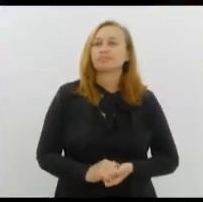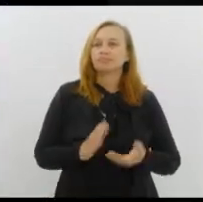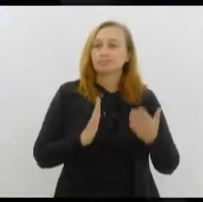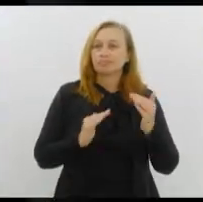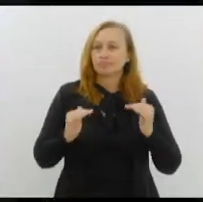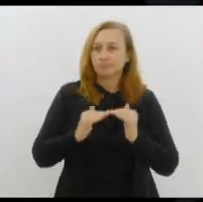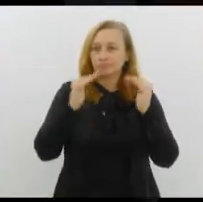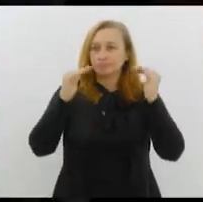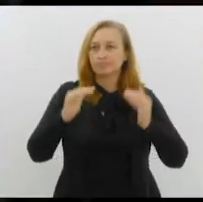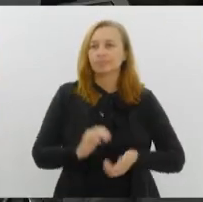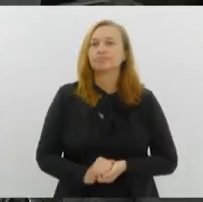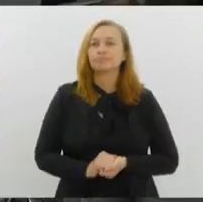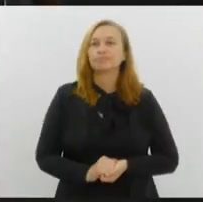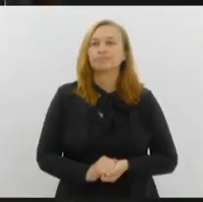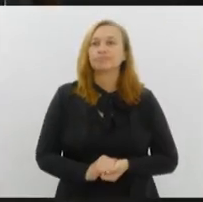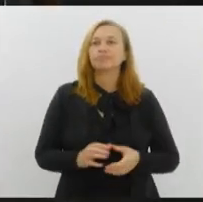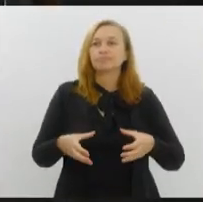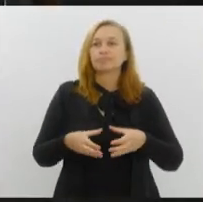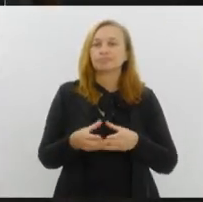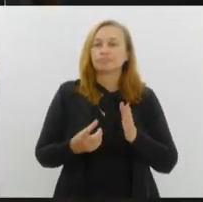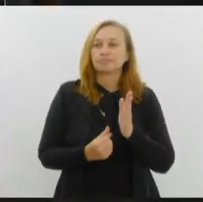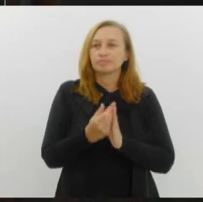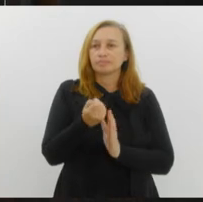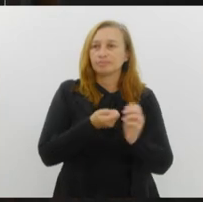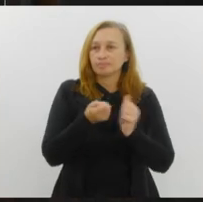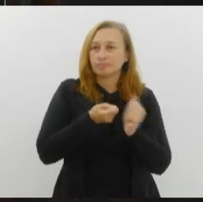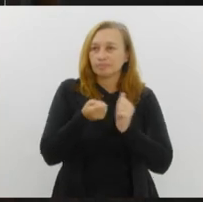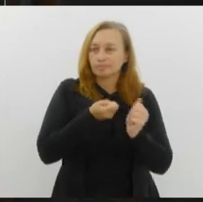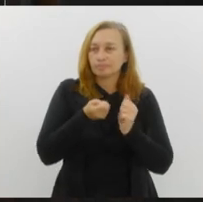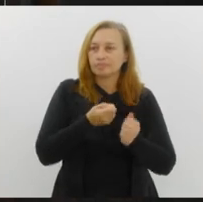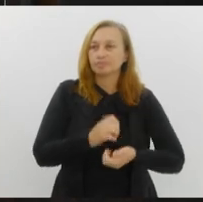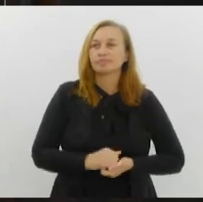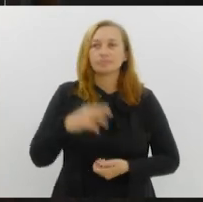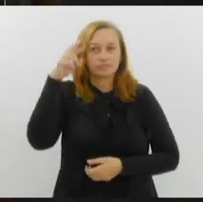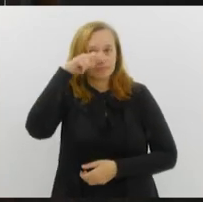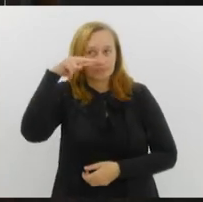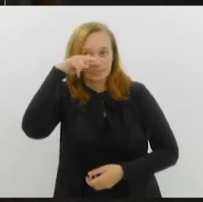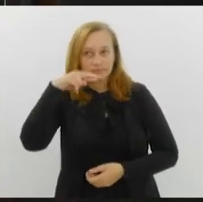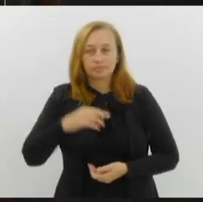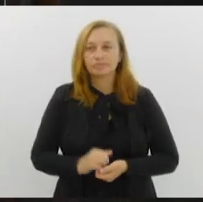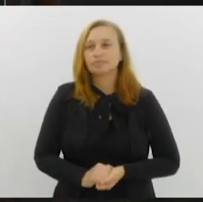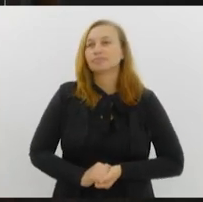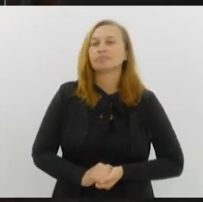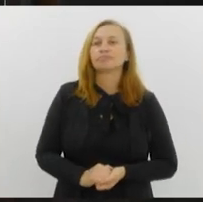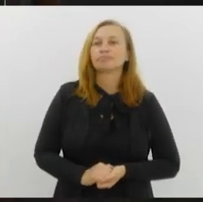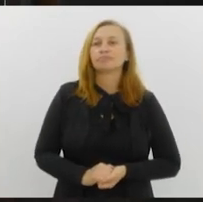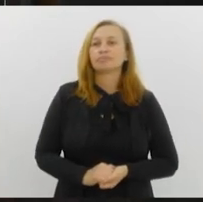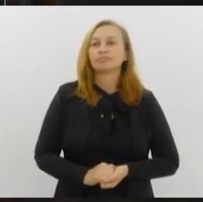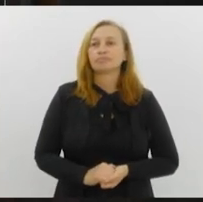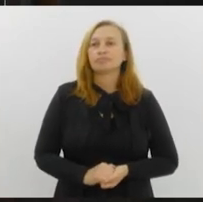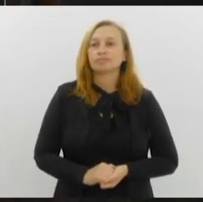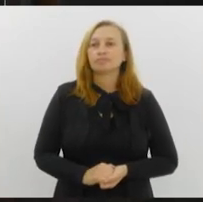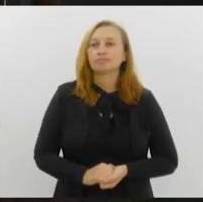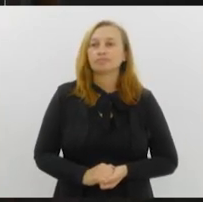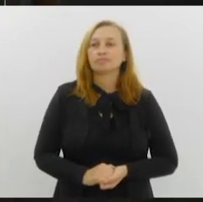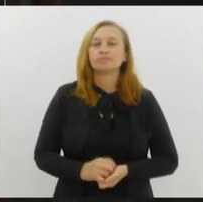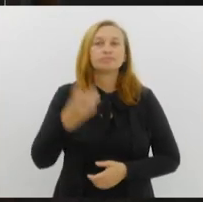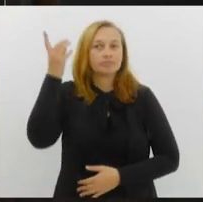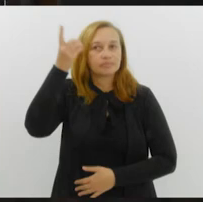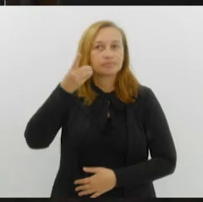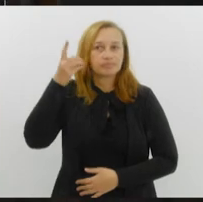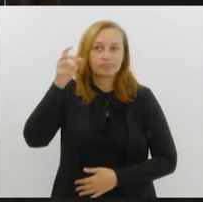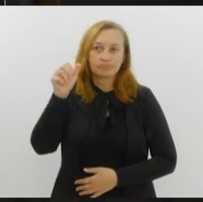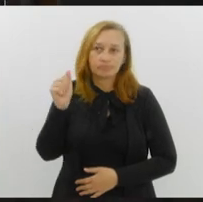Favorável, deputado. Pela Comissão de Orçamento, Finanças, Fiscalização Financeira e Controle. Deputado